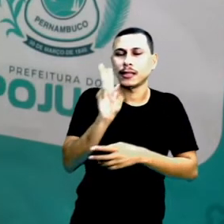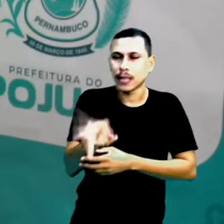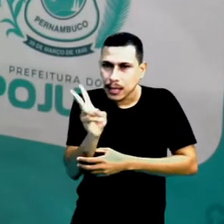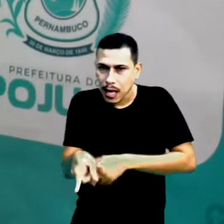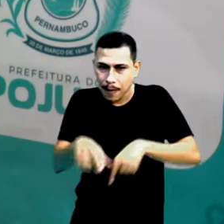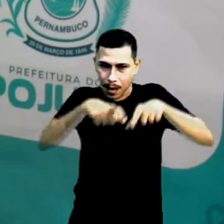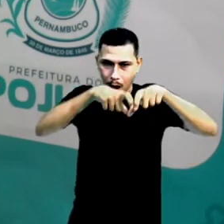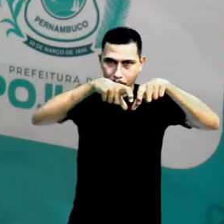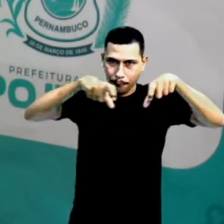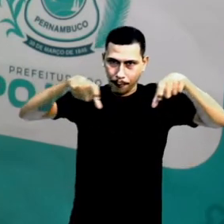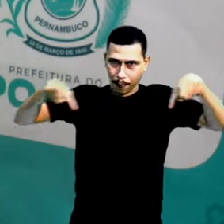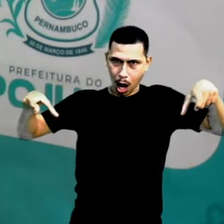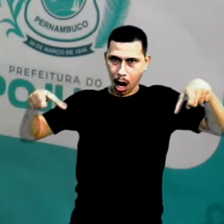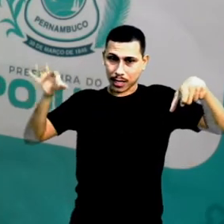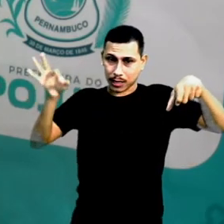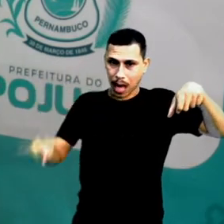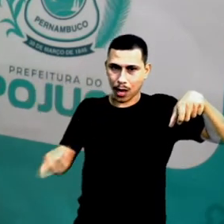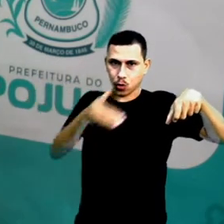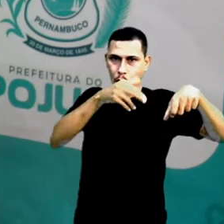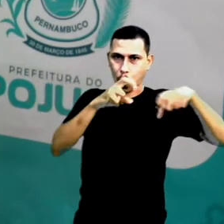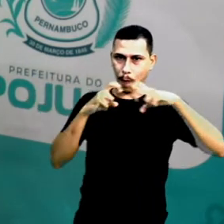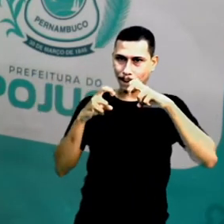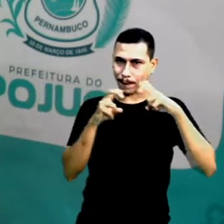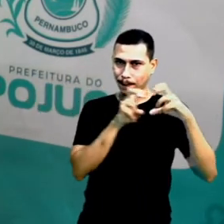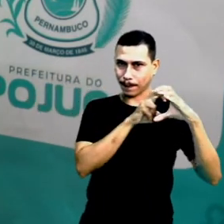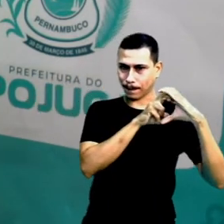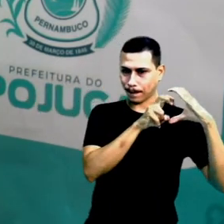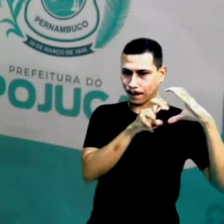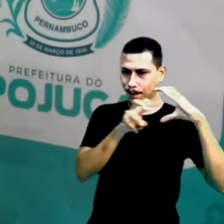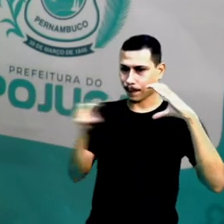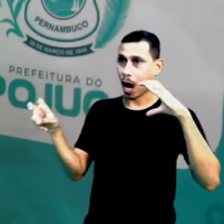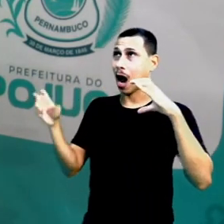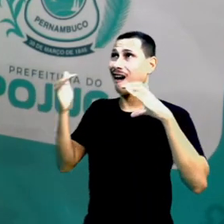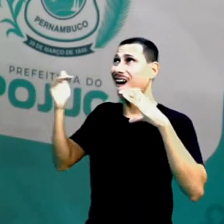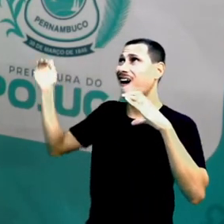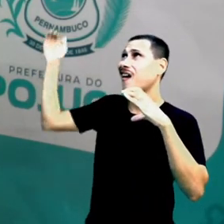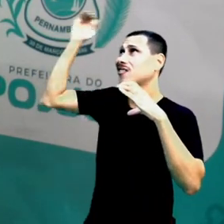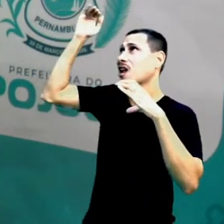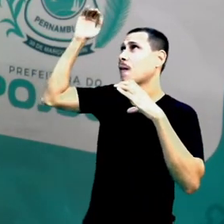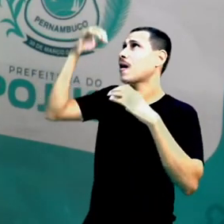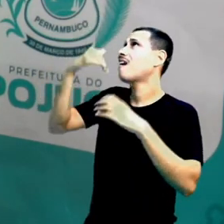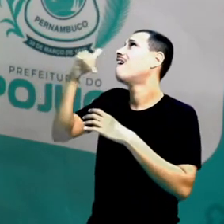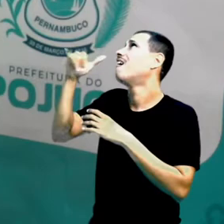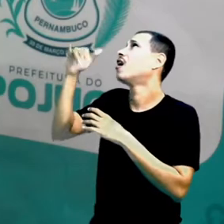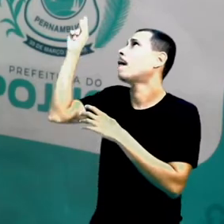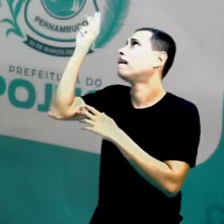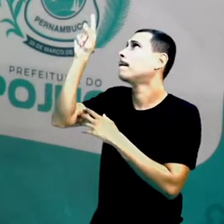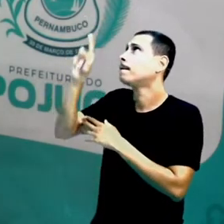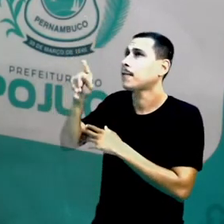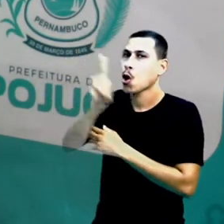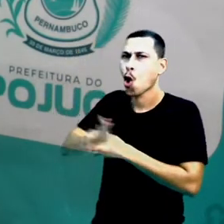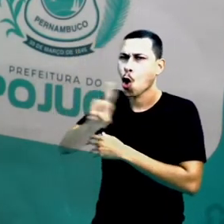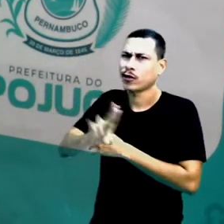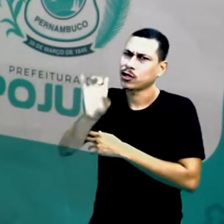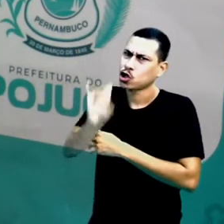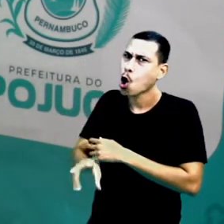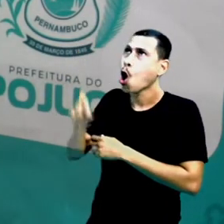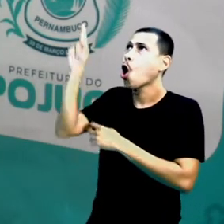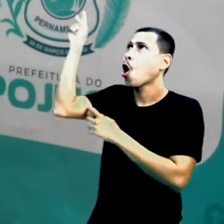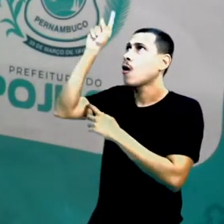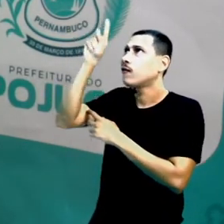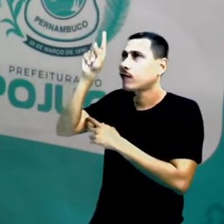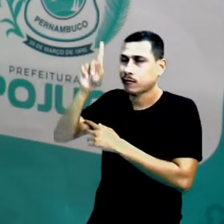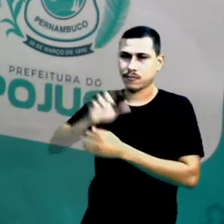trilhos. Eles têm a linha certa. Então tem a energia elétrica passando em cima e eles funcionam apenas com energias